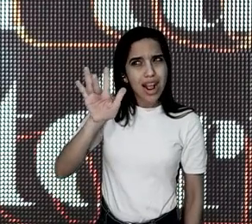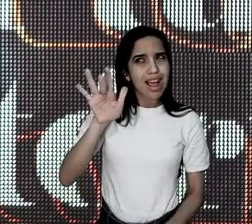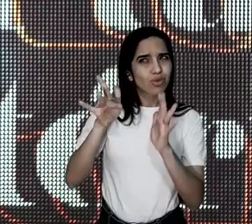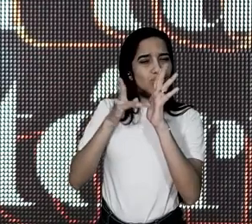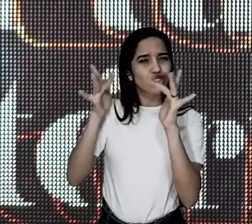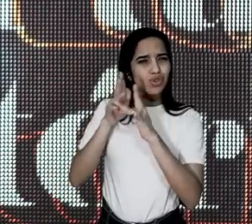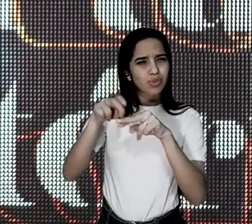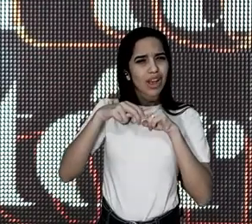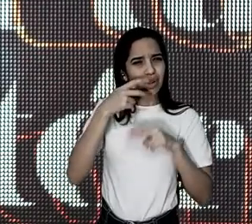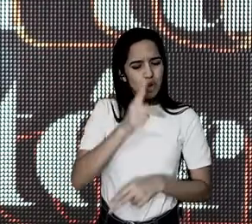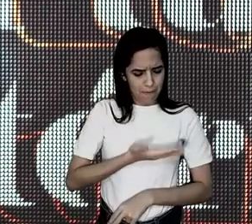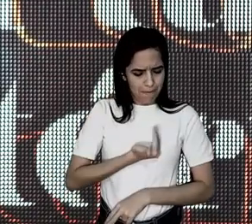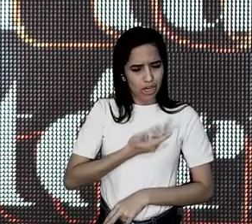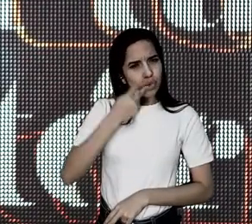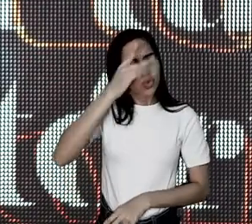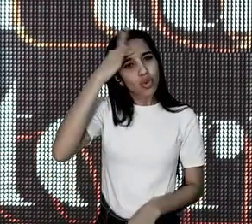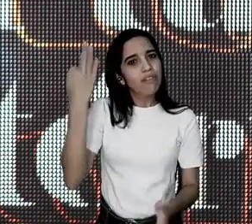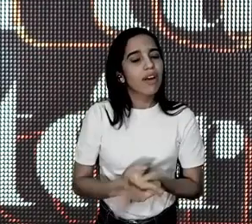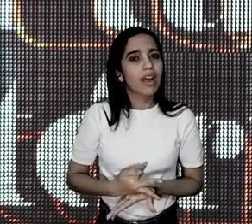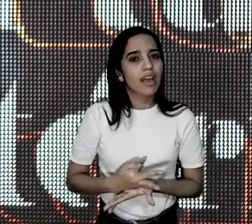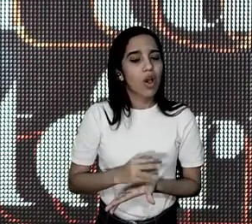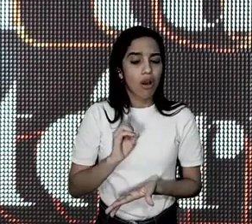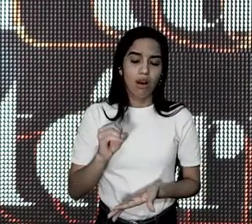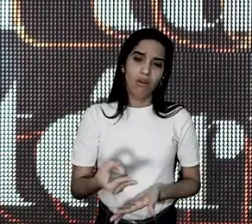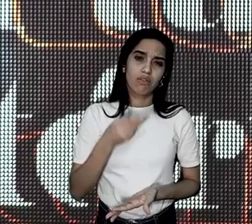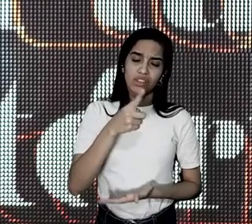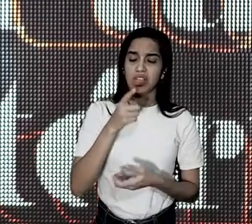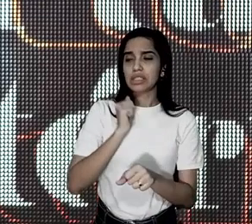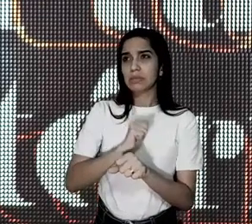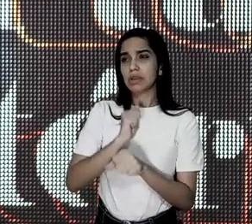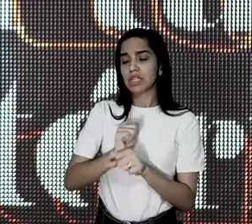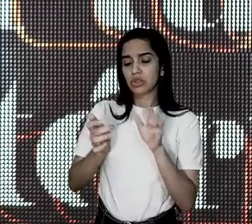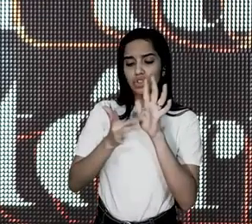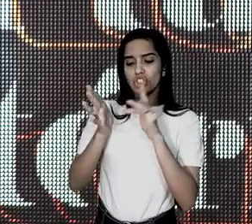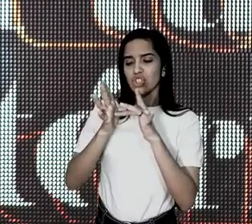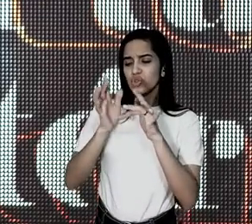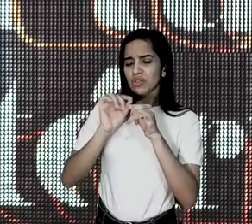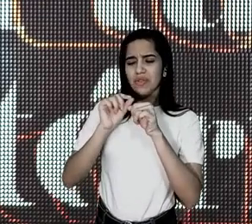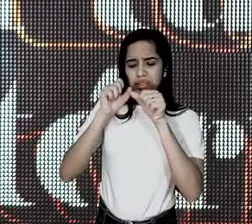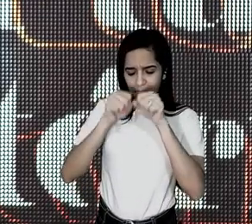sua paixão, com a sua fé? Ou se você só está esperando que Ele faça milagres,